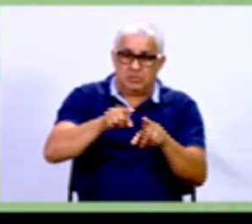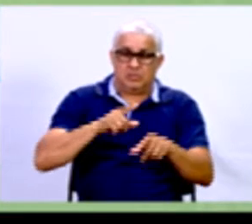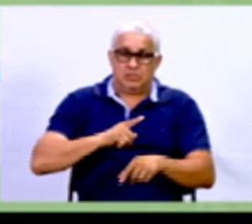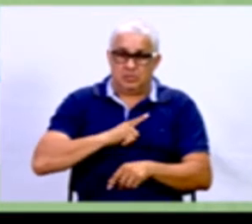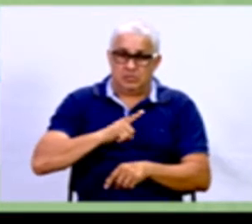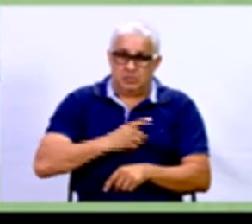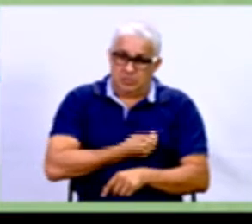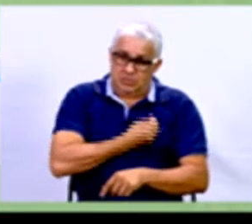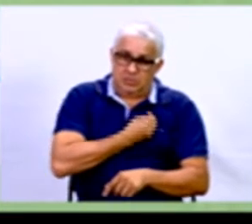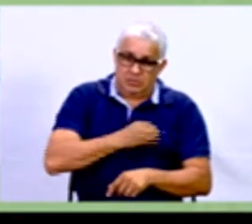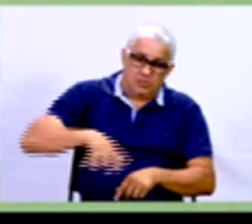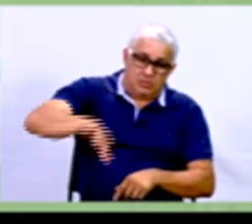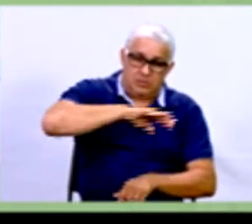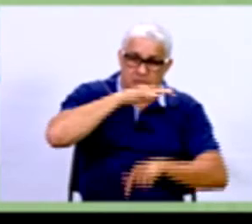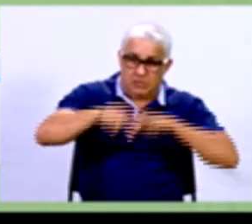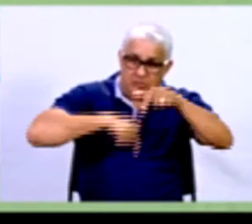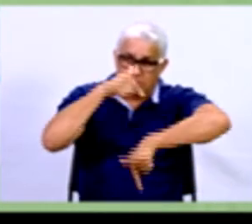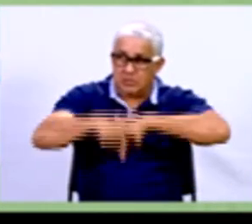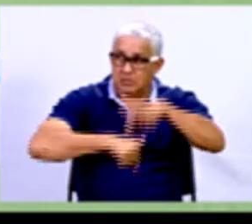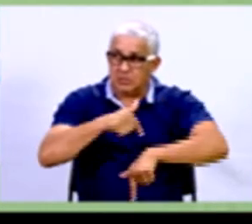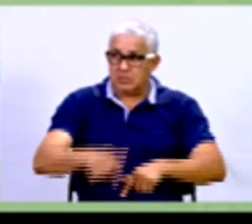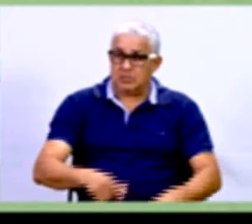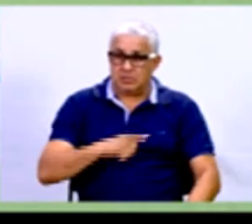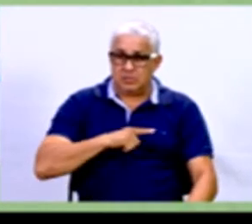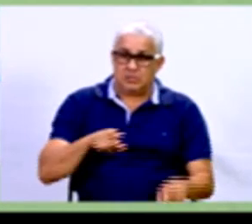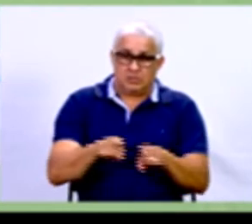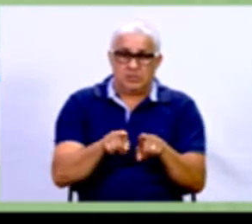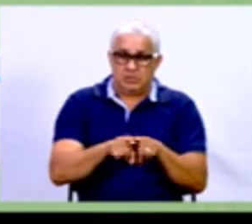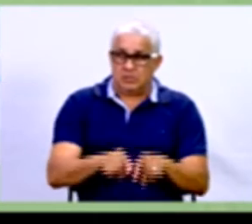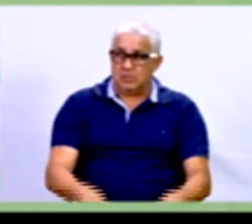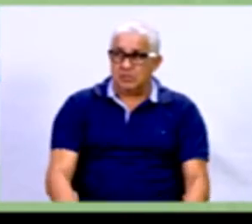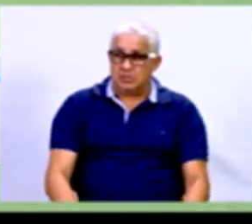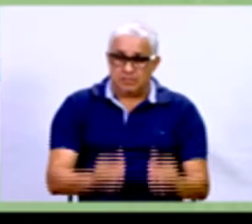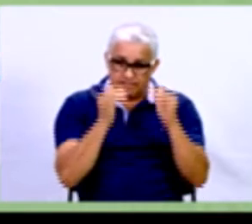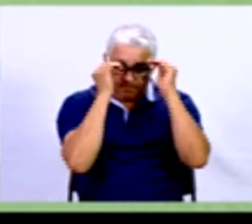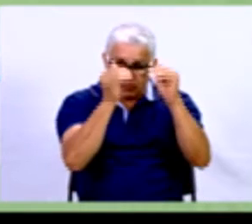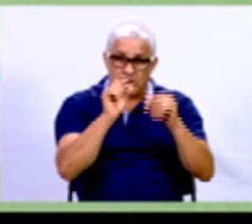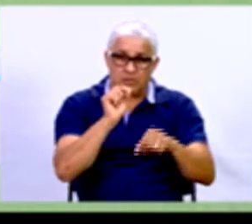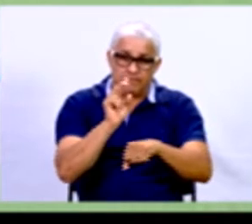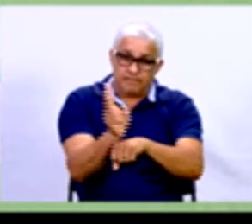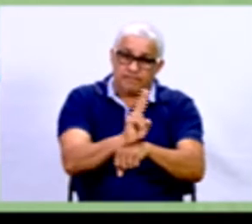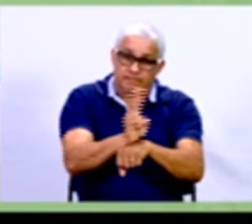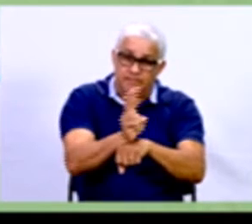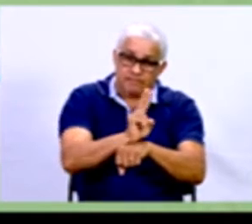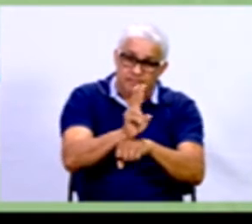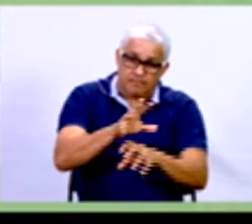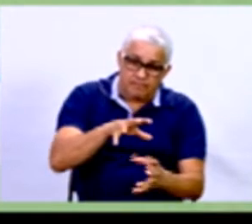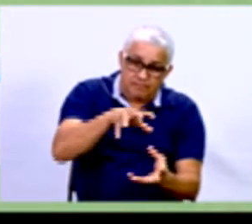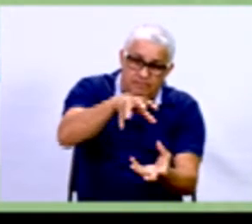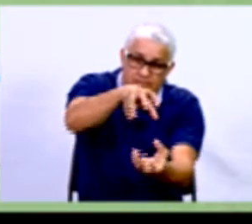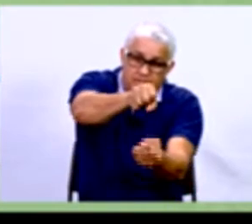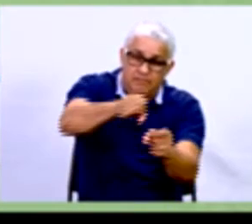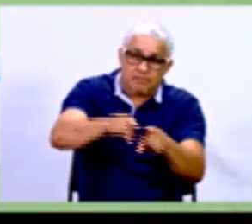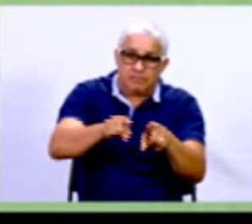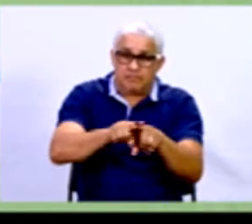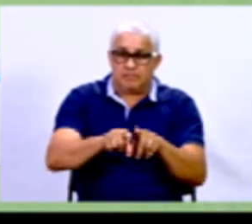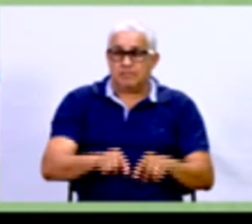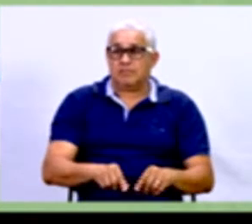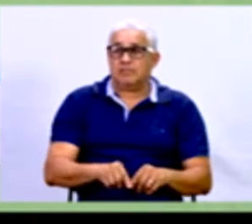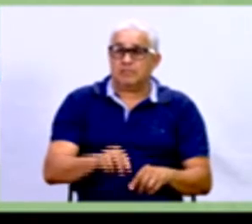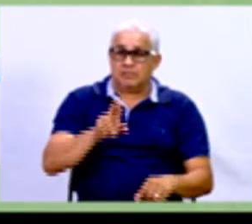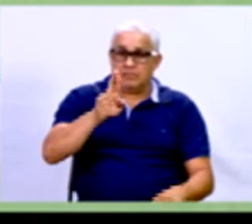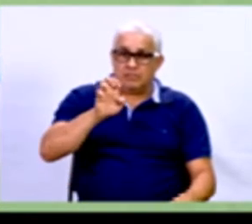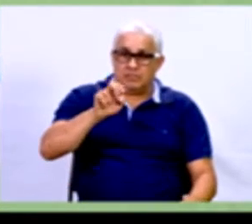a existir no ambiente de trabalho, tendo em consideração a proteção do meio ambiente e dos recursos naturais. Professor